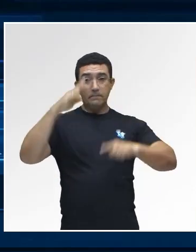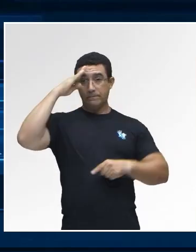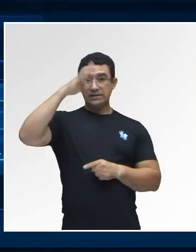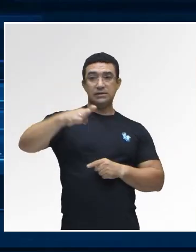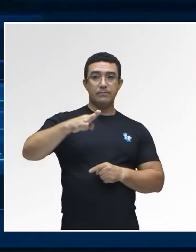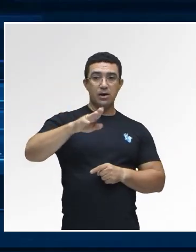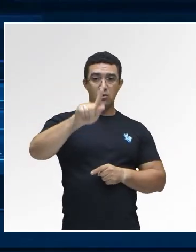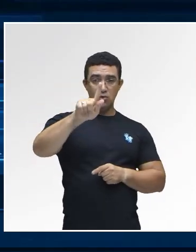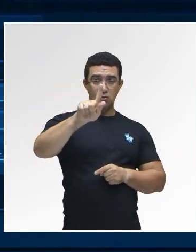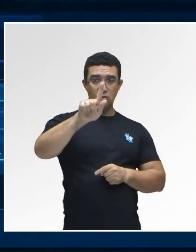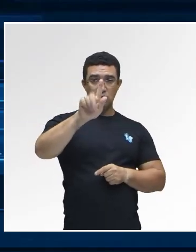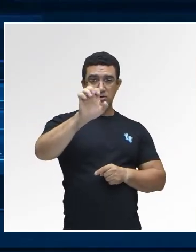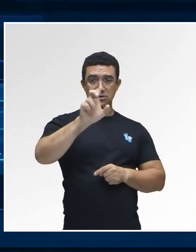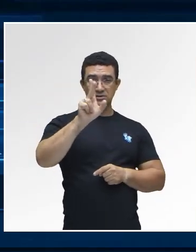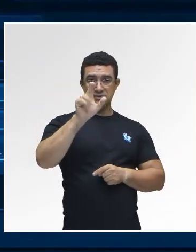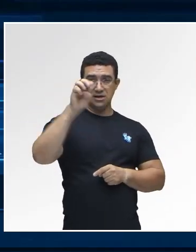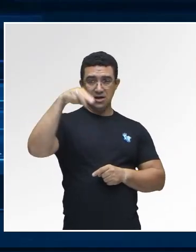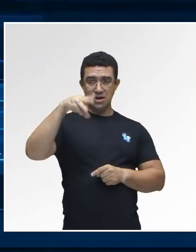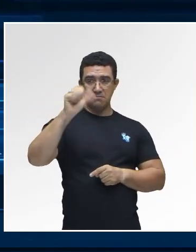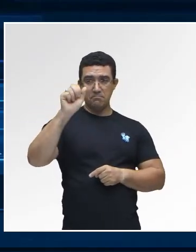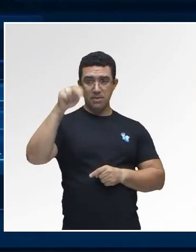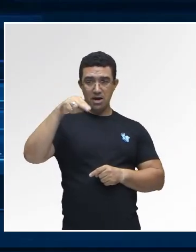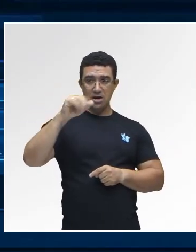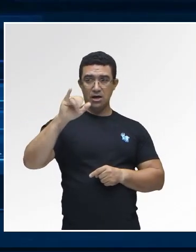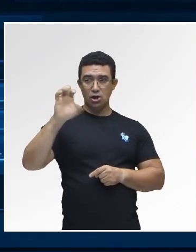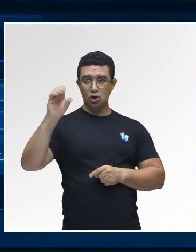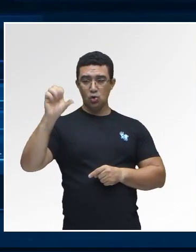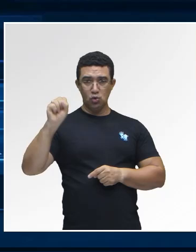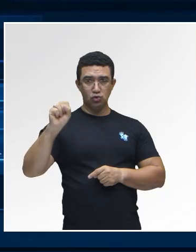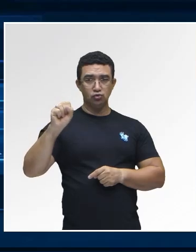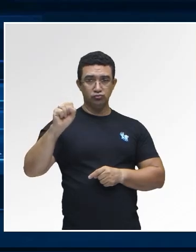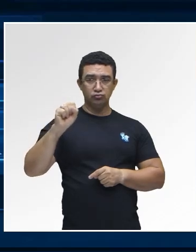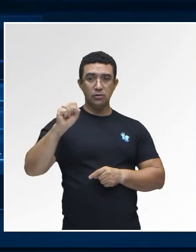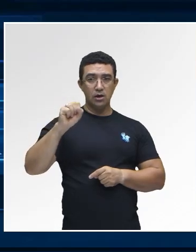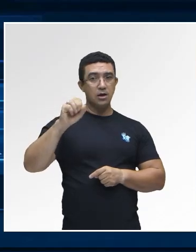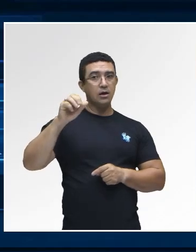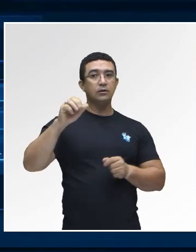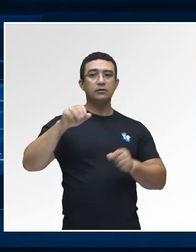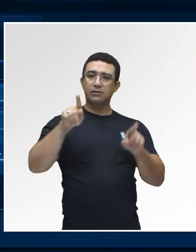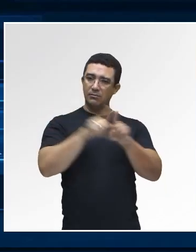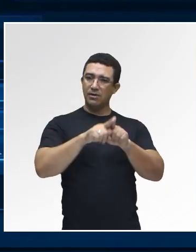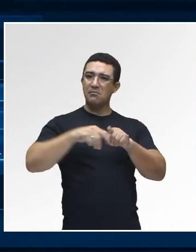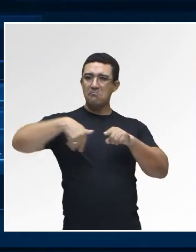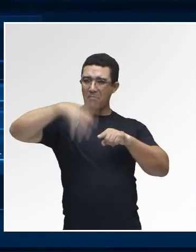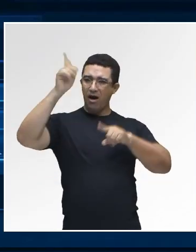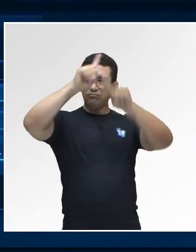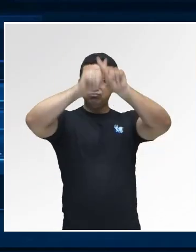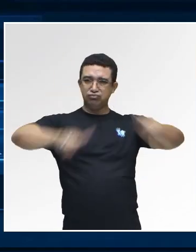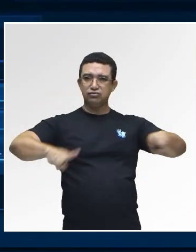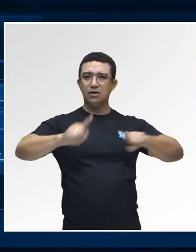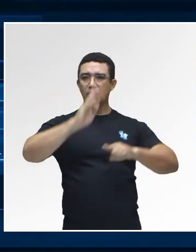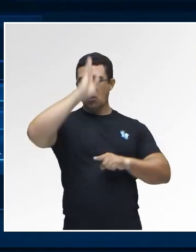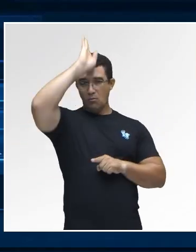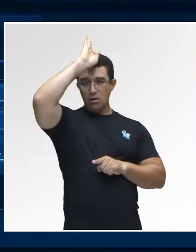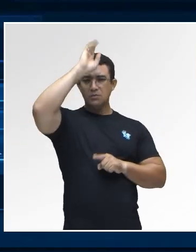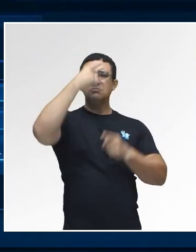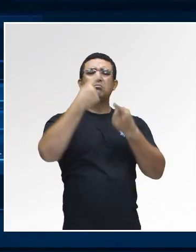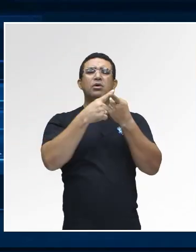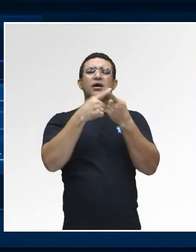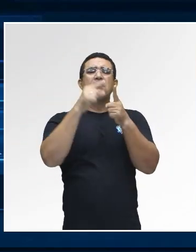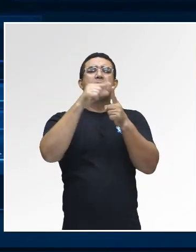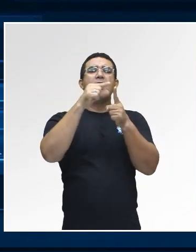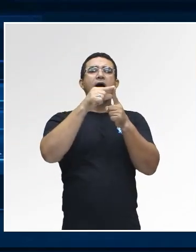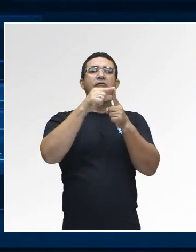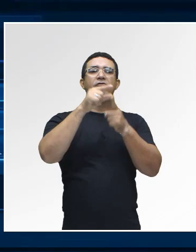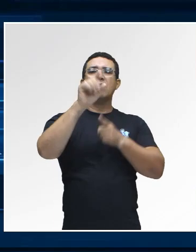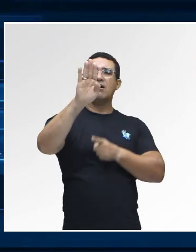diferentes dos romanos. Atenção, por que bárbaros? Vamos lá, deixa eu voltar aqui para vocês. Bárbaro